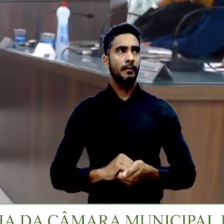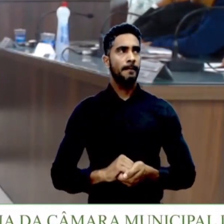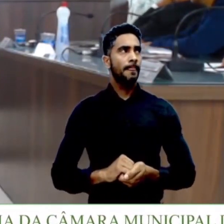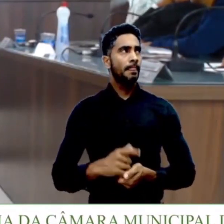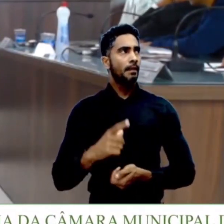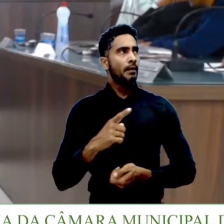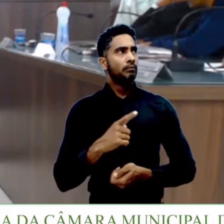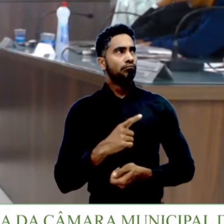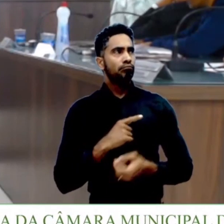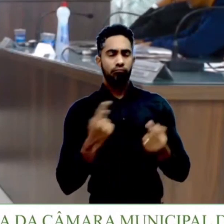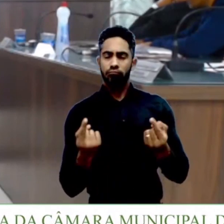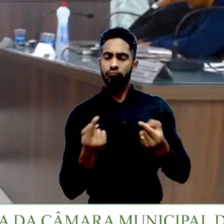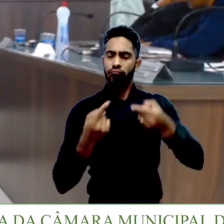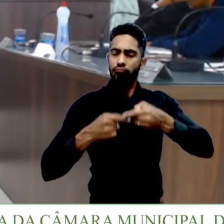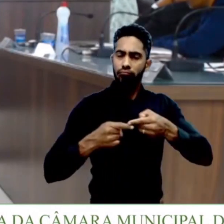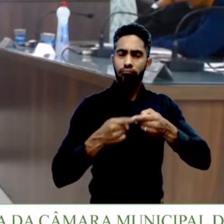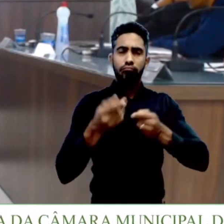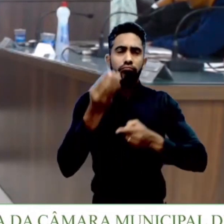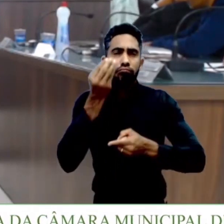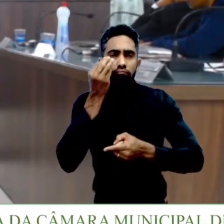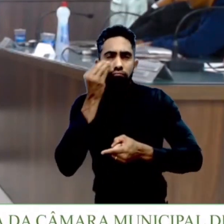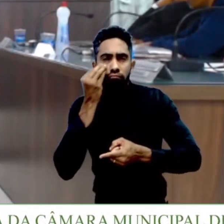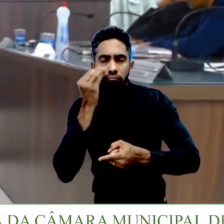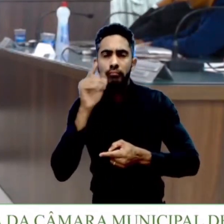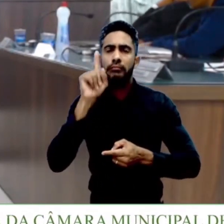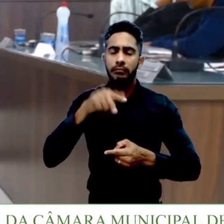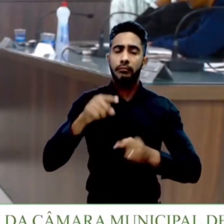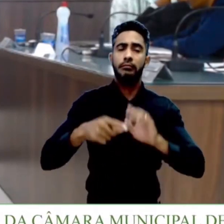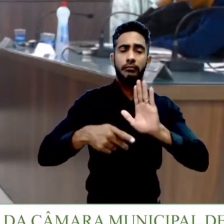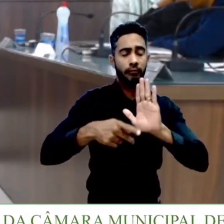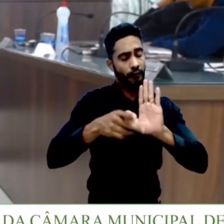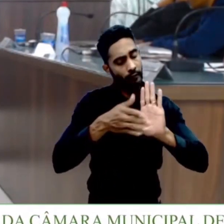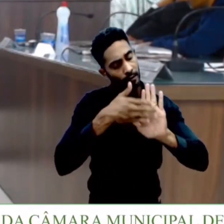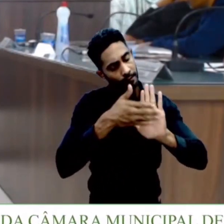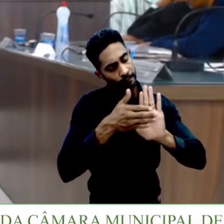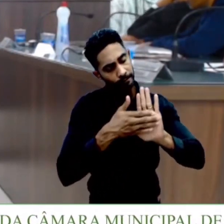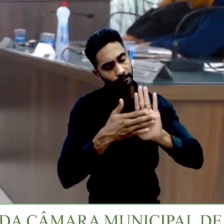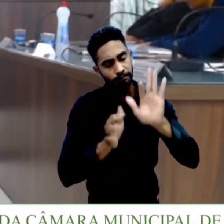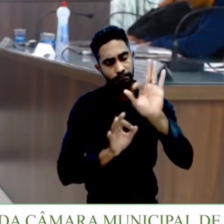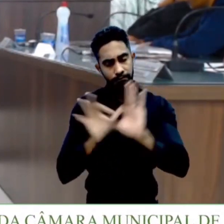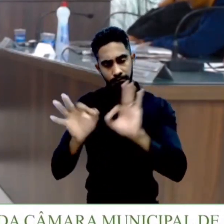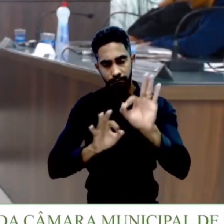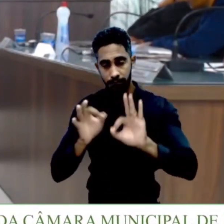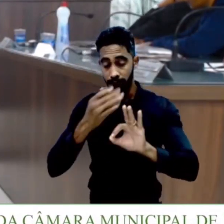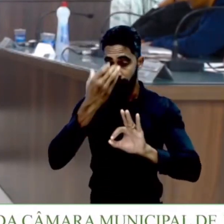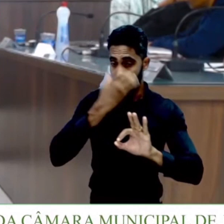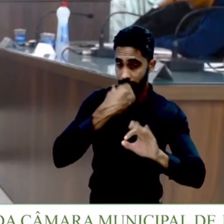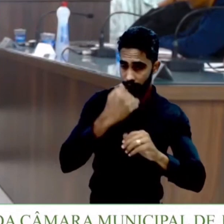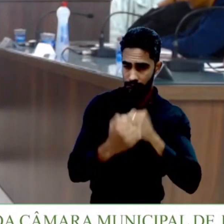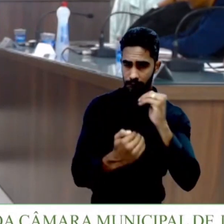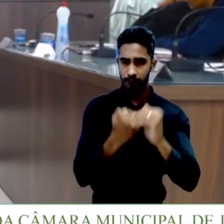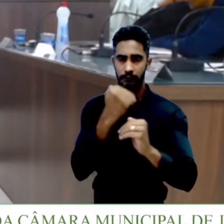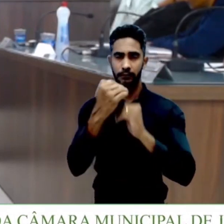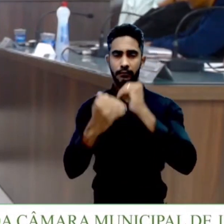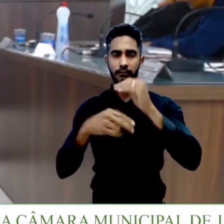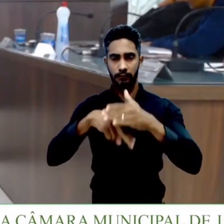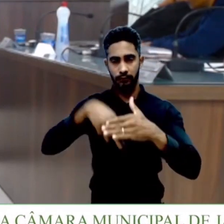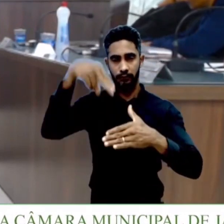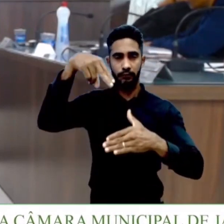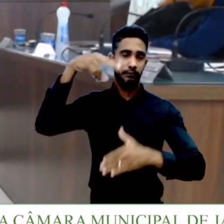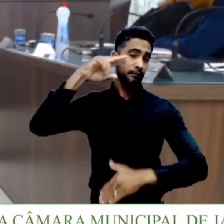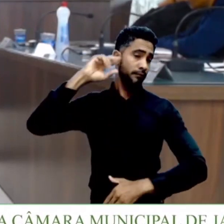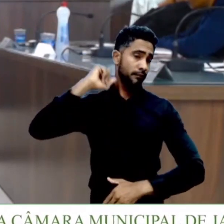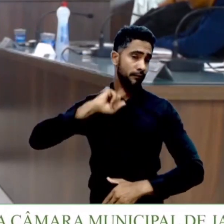Nossos desafios e expectativas. Nós temos um programa de reposicionamento da fruticultura e dos fruticultores do norte de